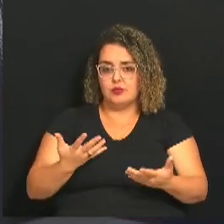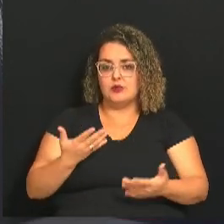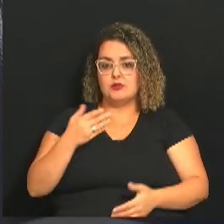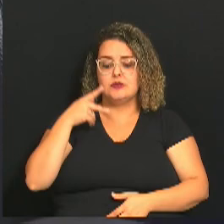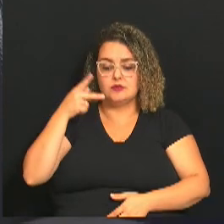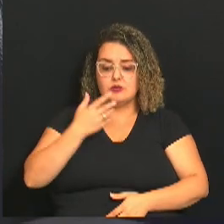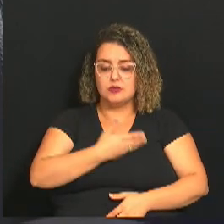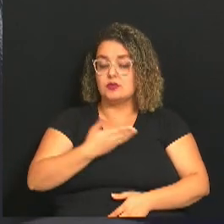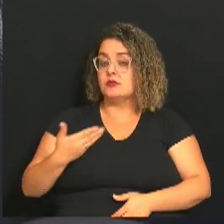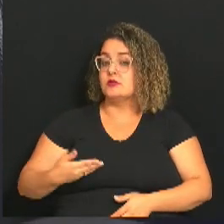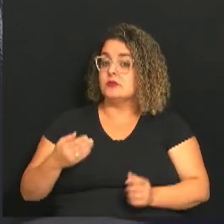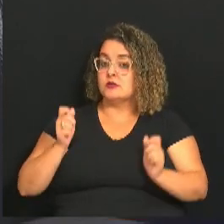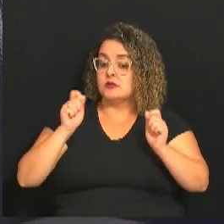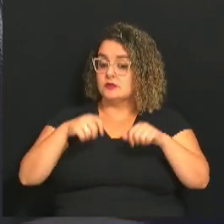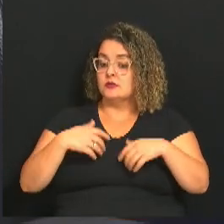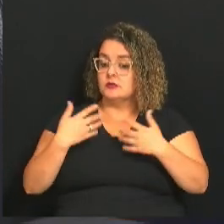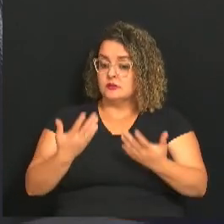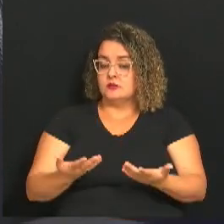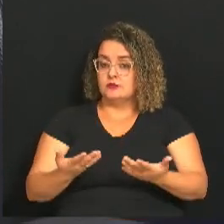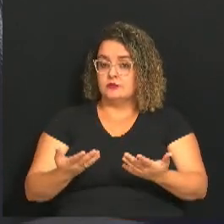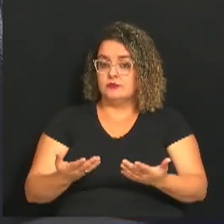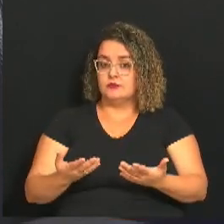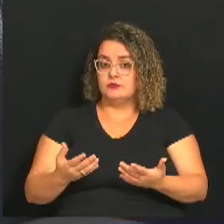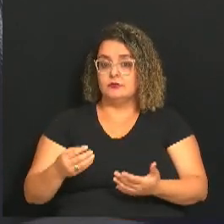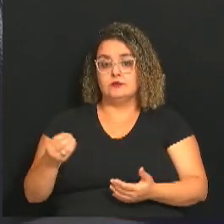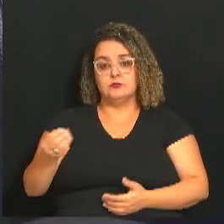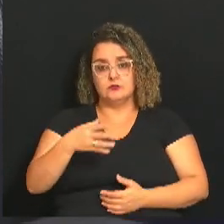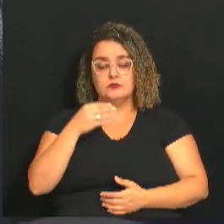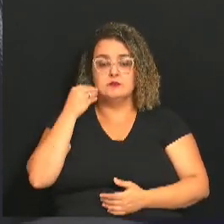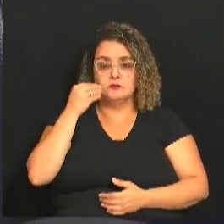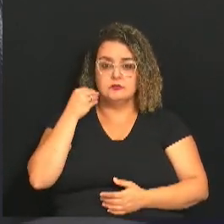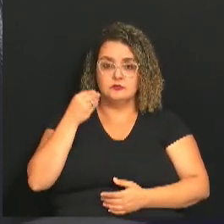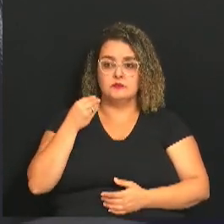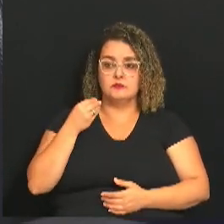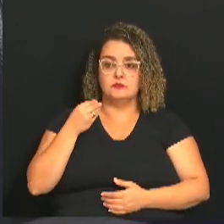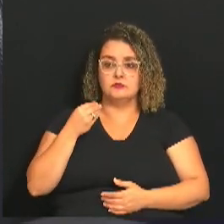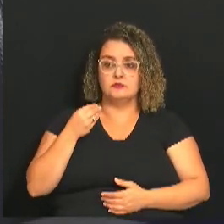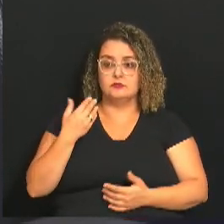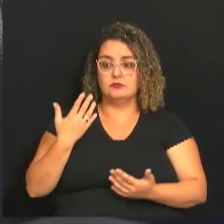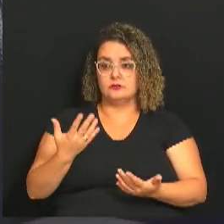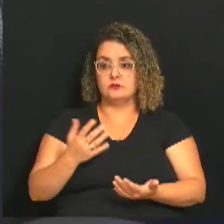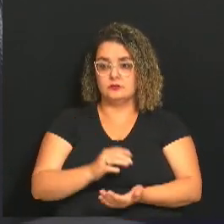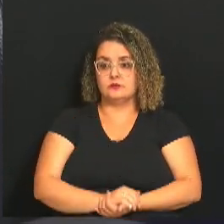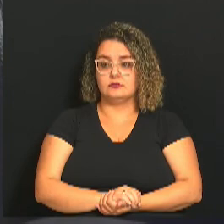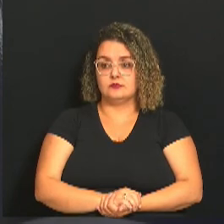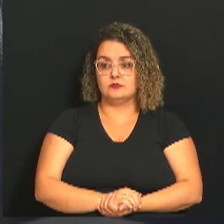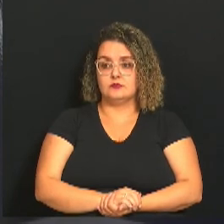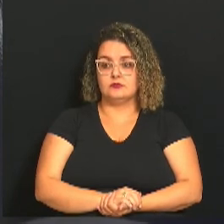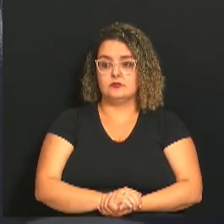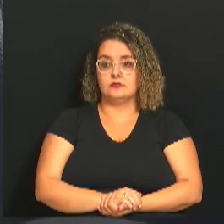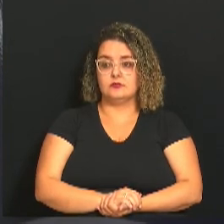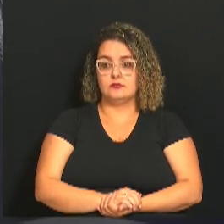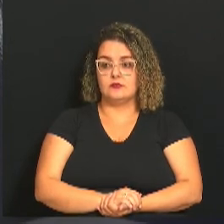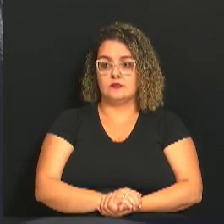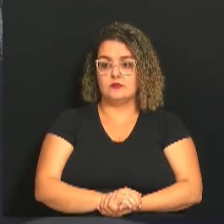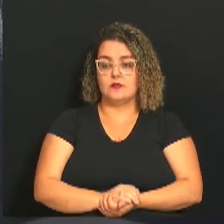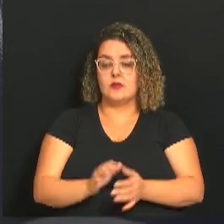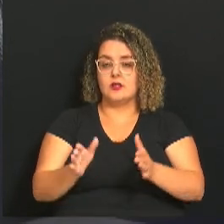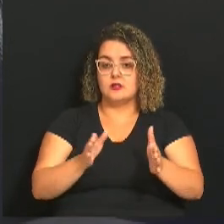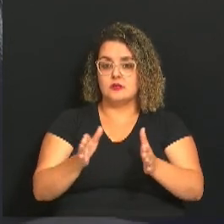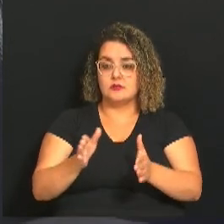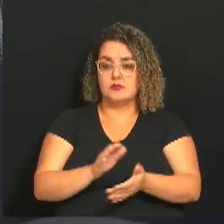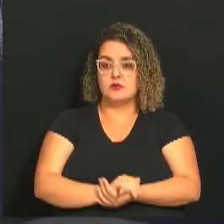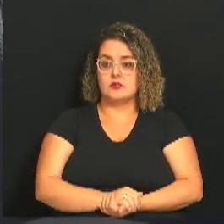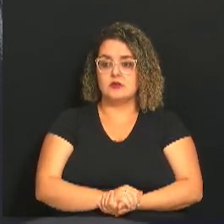se possível, trazer outras experiências, quiçá trazer um alerta. Por isso, nesse momento,